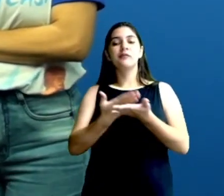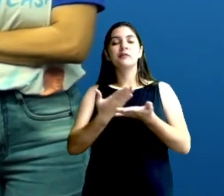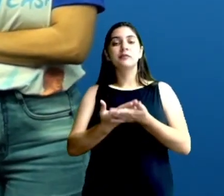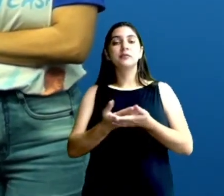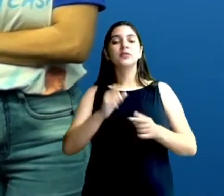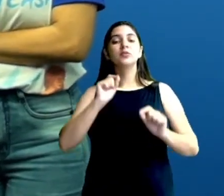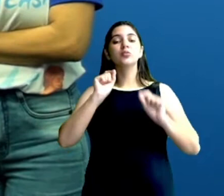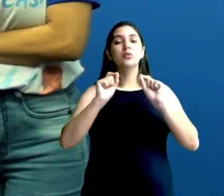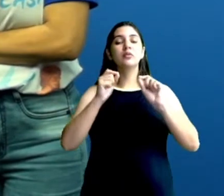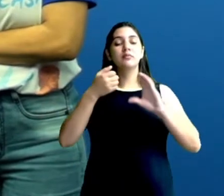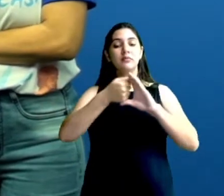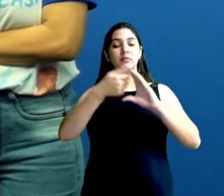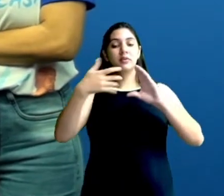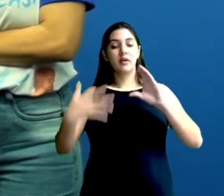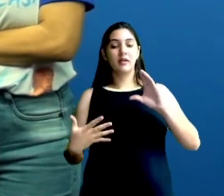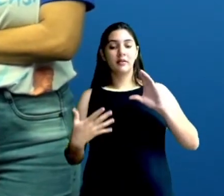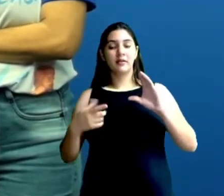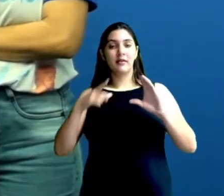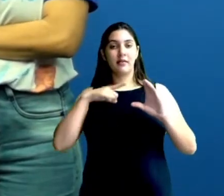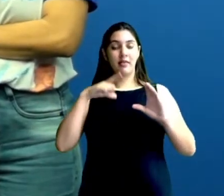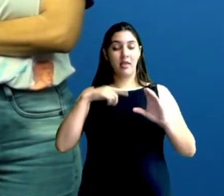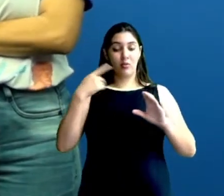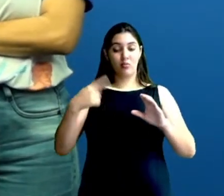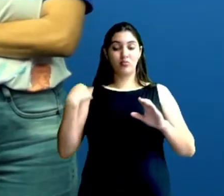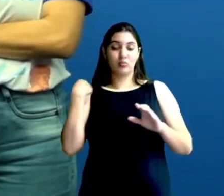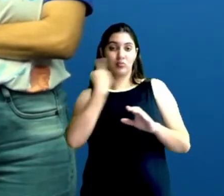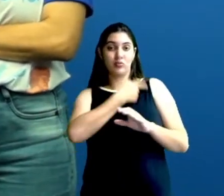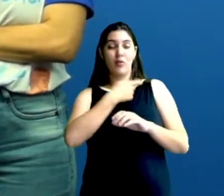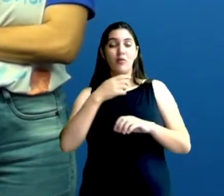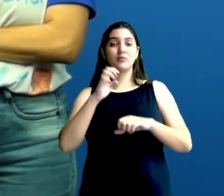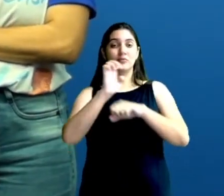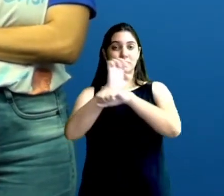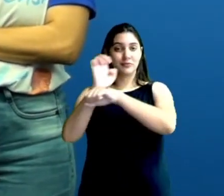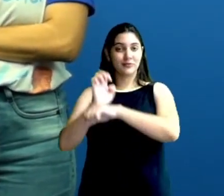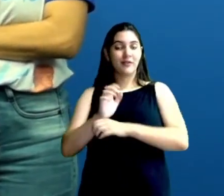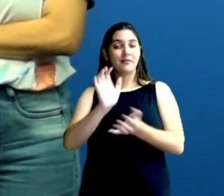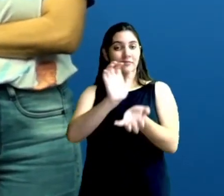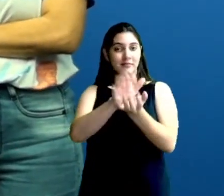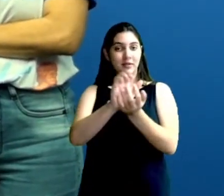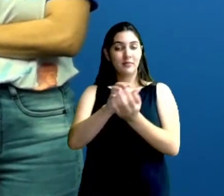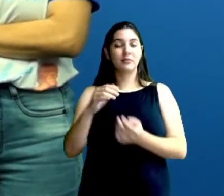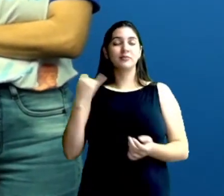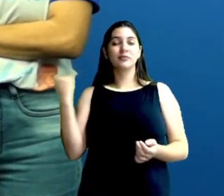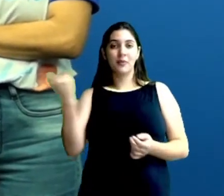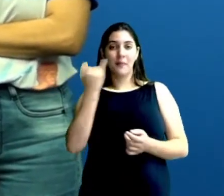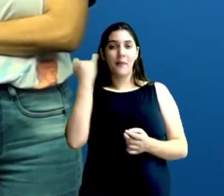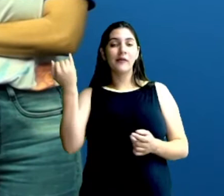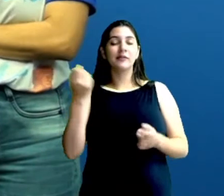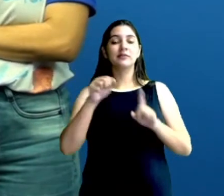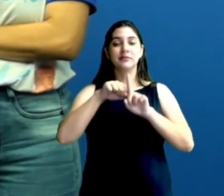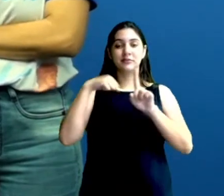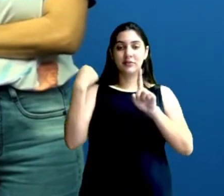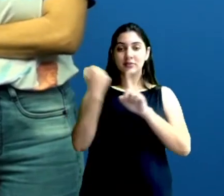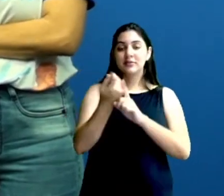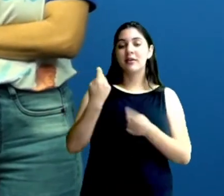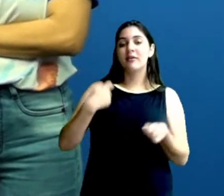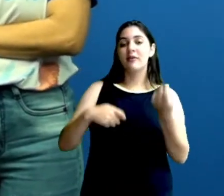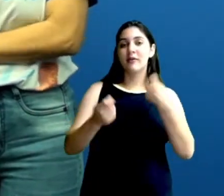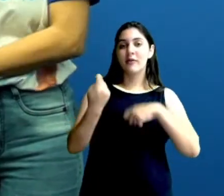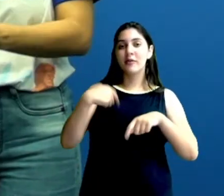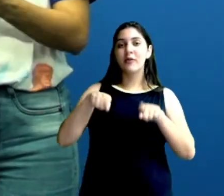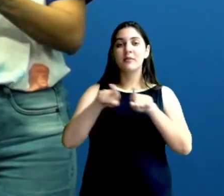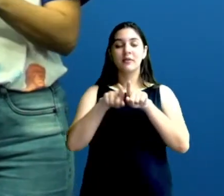sobre características que tornam o nosso estado tão importante do ponto de vista social, econômico, do ponto de vista